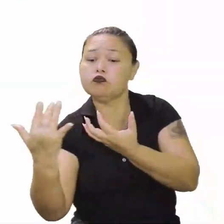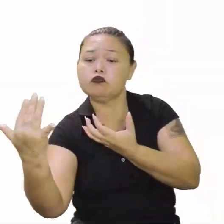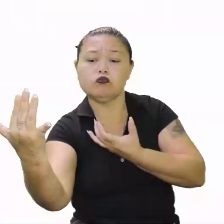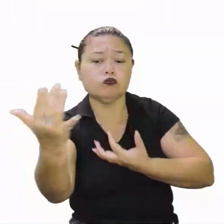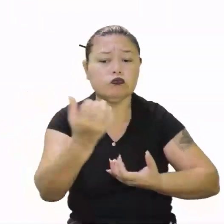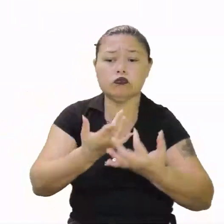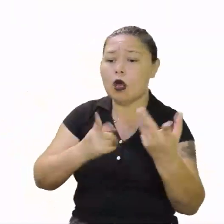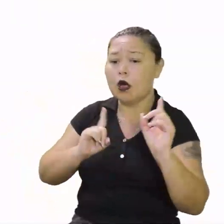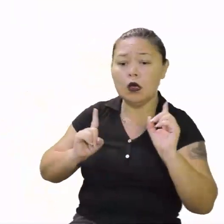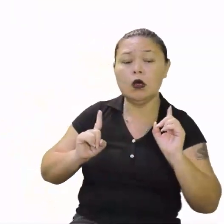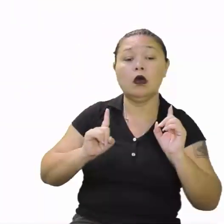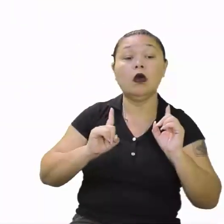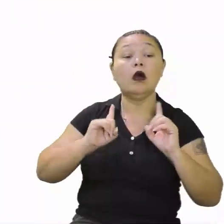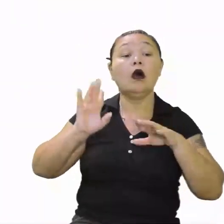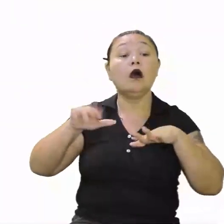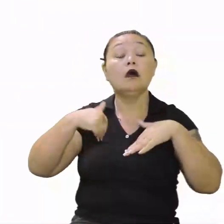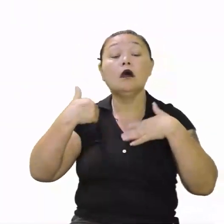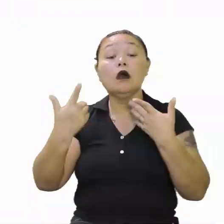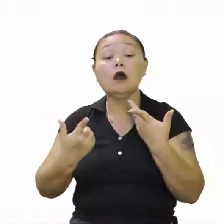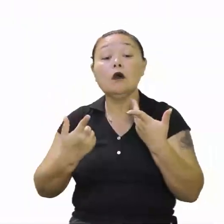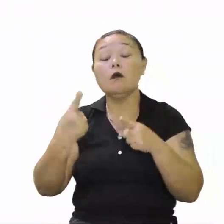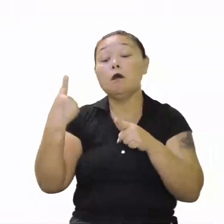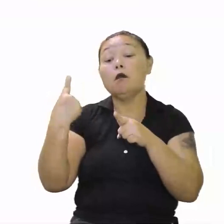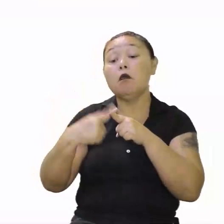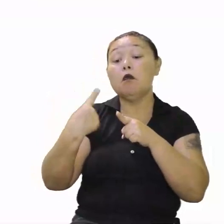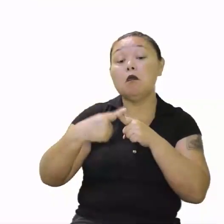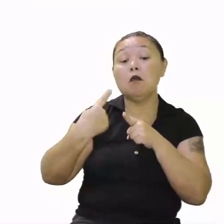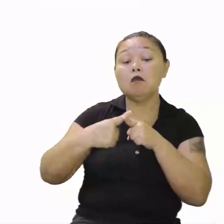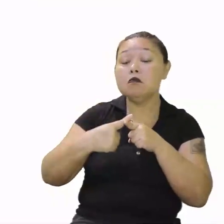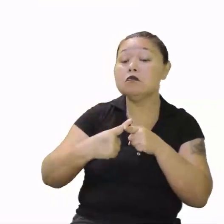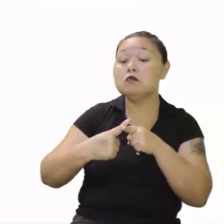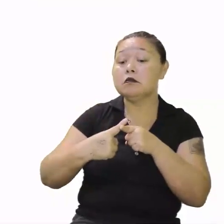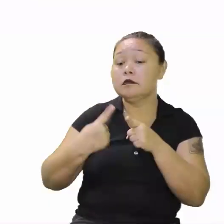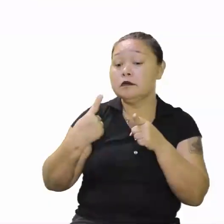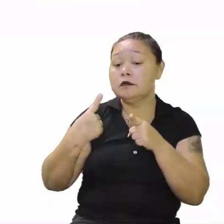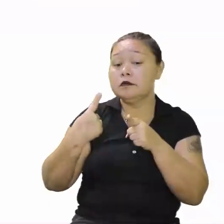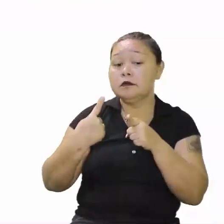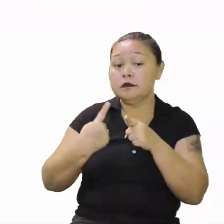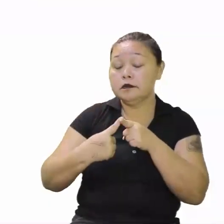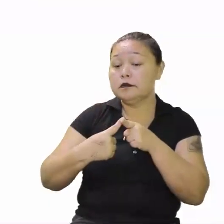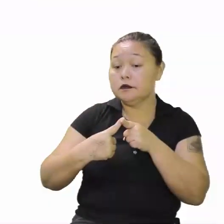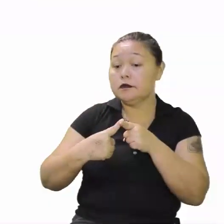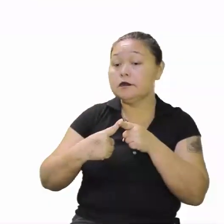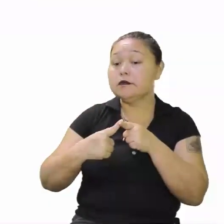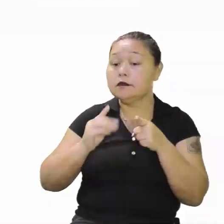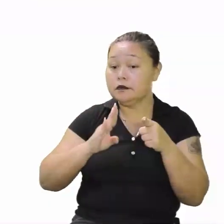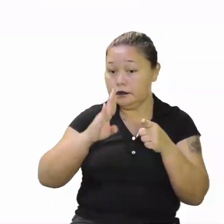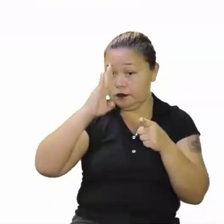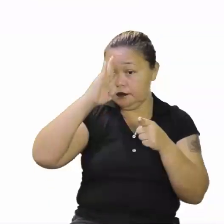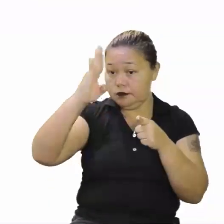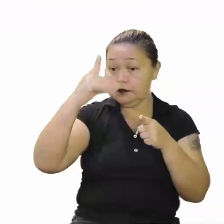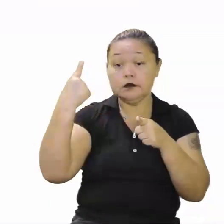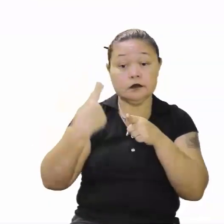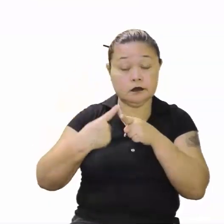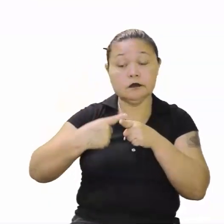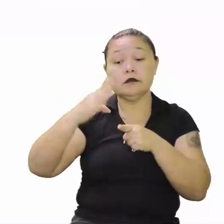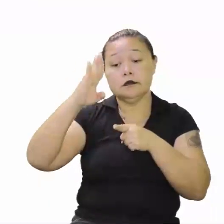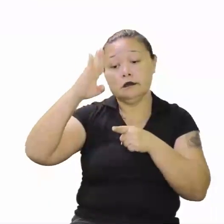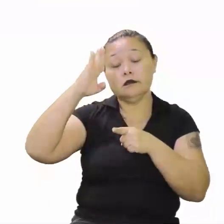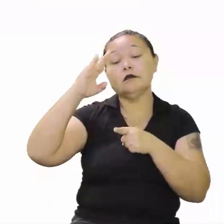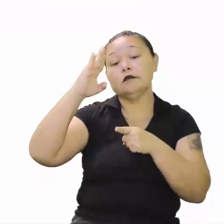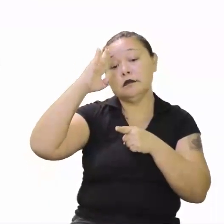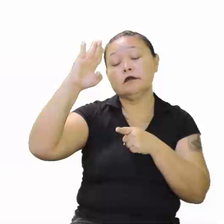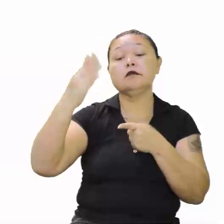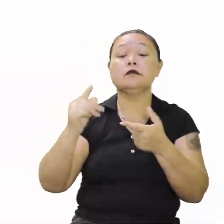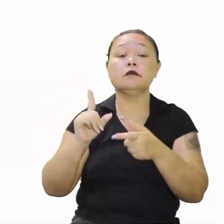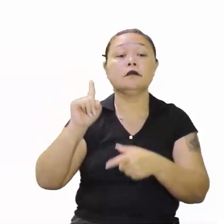Daí, a causa principal desse fator, a causa principal desse